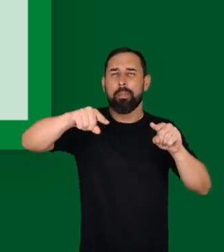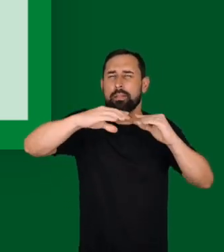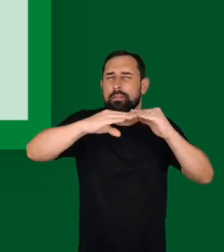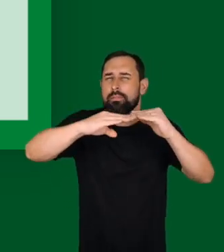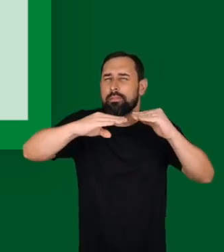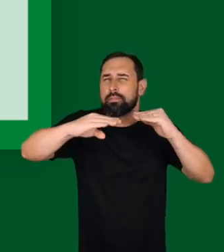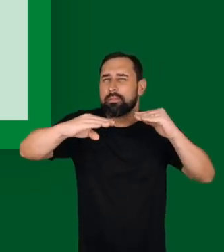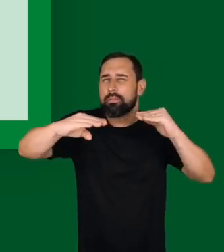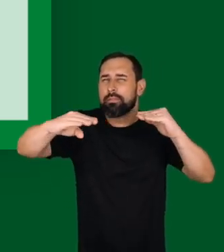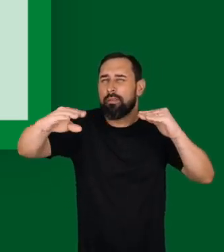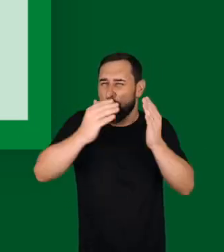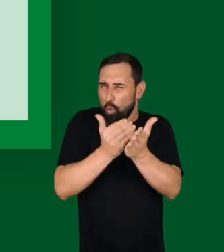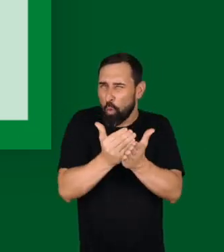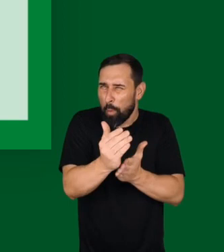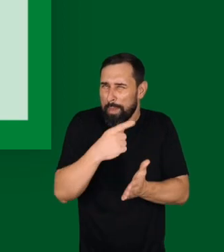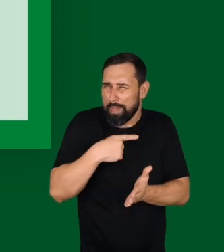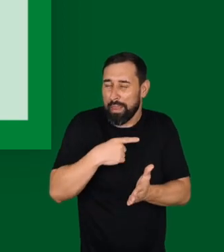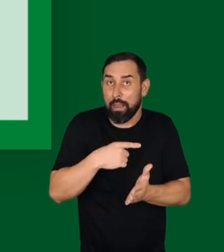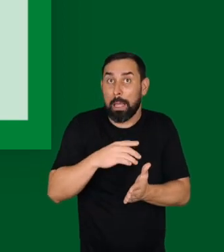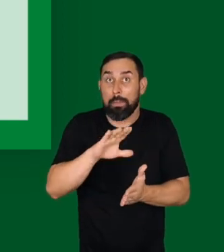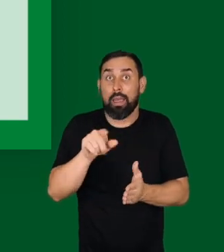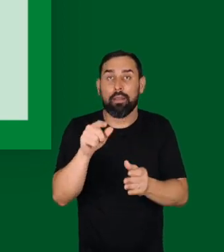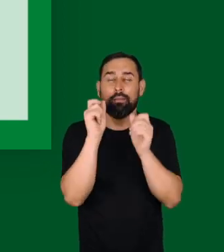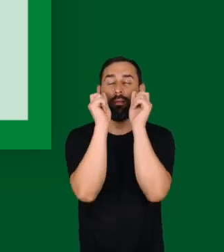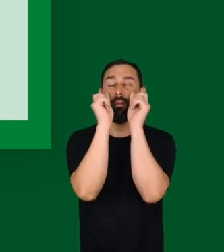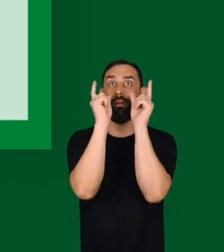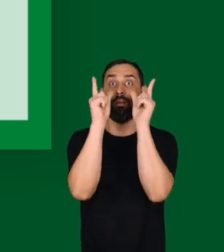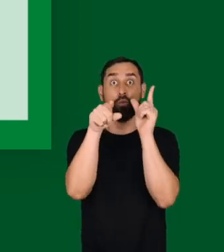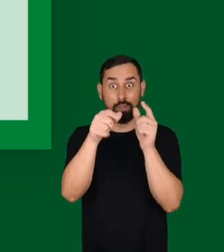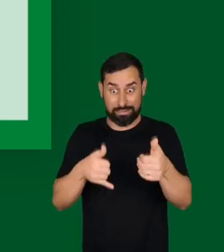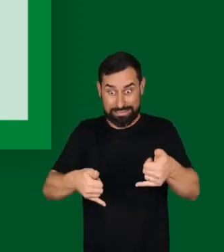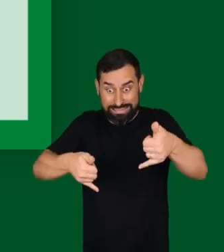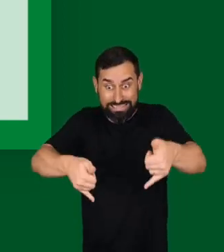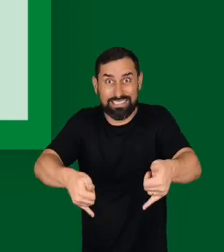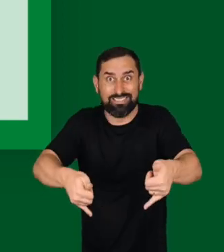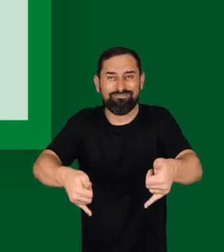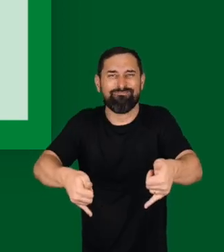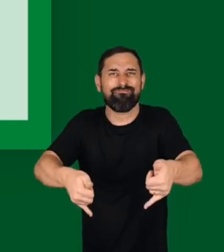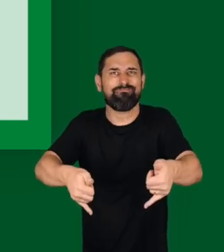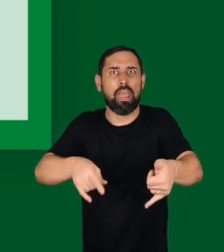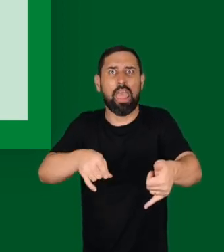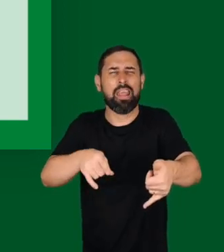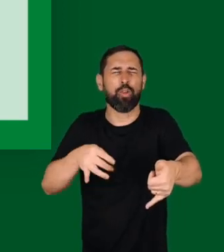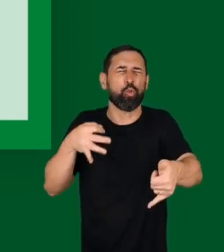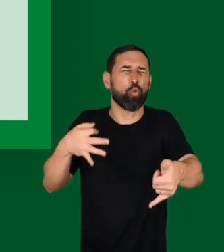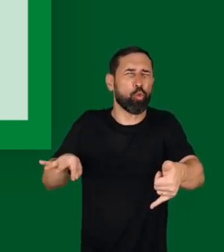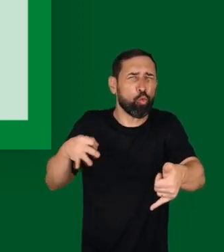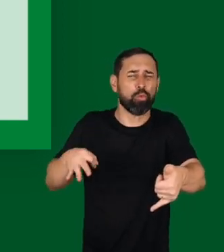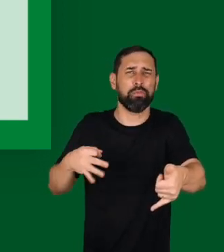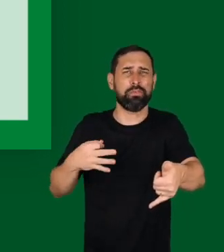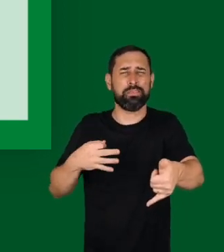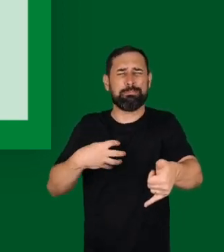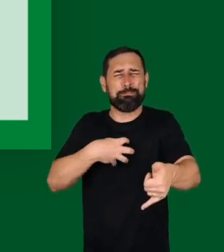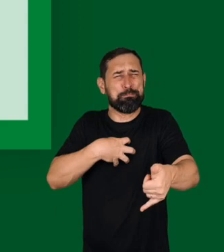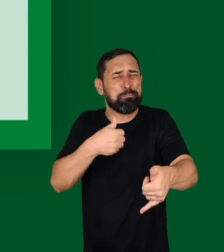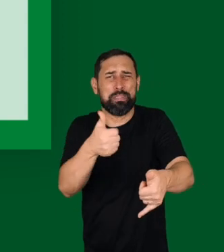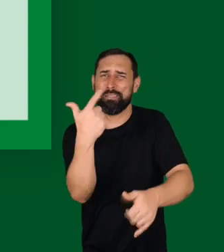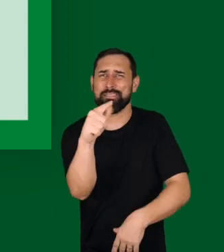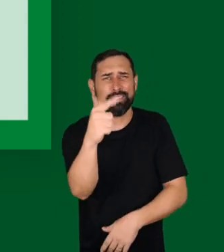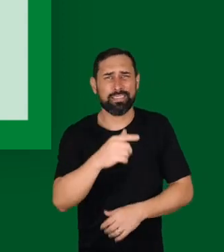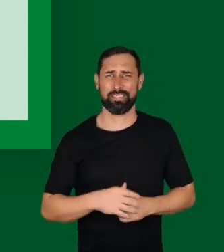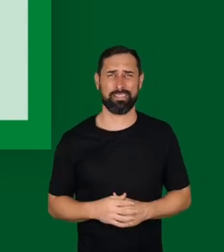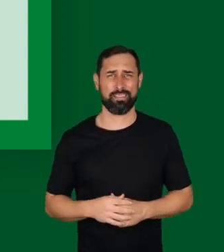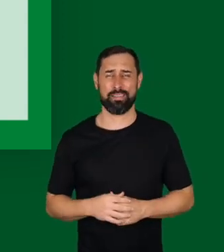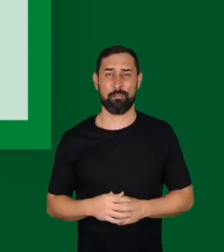taquicardia supraventricular, que ele está começando a ter instabilidade cardiocirculatória, mas ele está acordadinho. Então, isso é